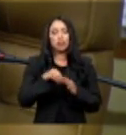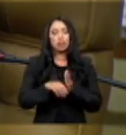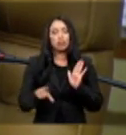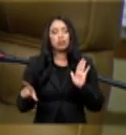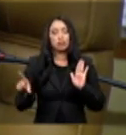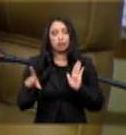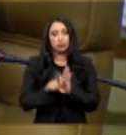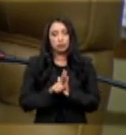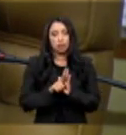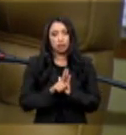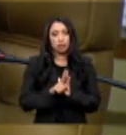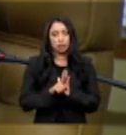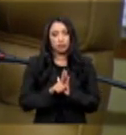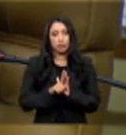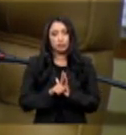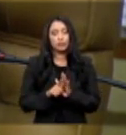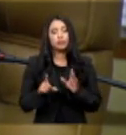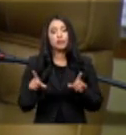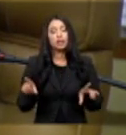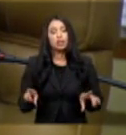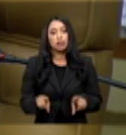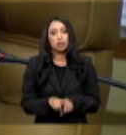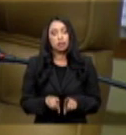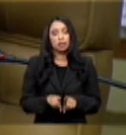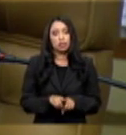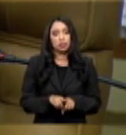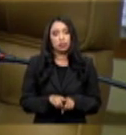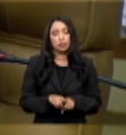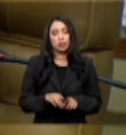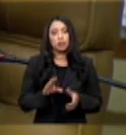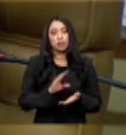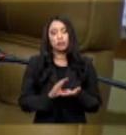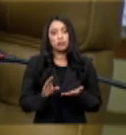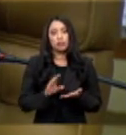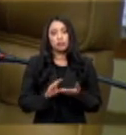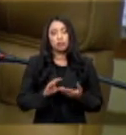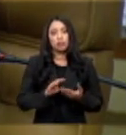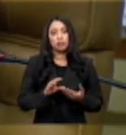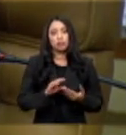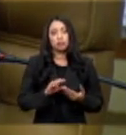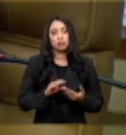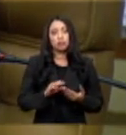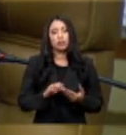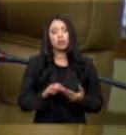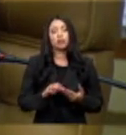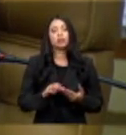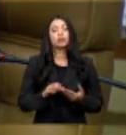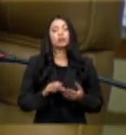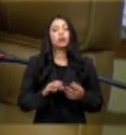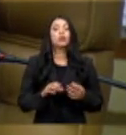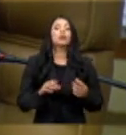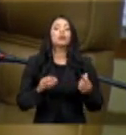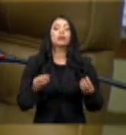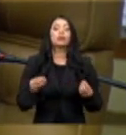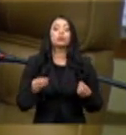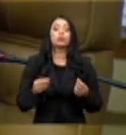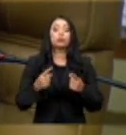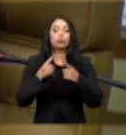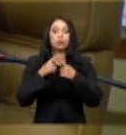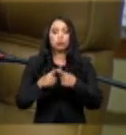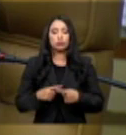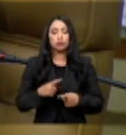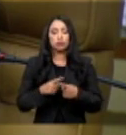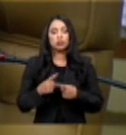artigo 25, e a questão do investimento cruzado, que está no parágrafo 2º do artigo